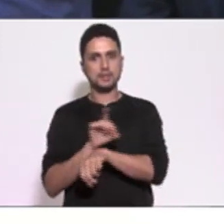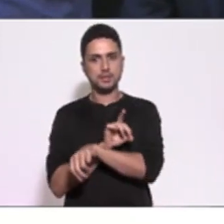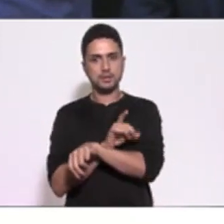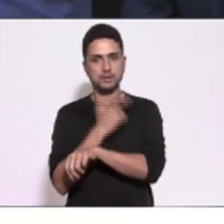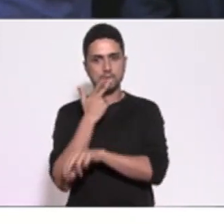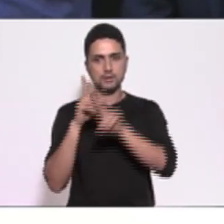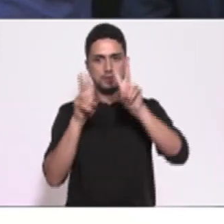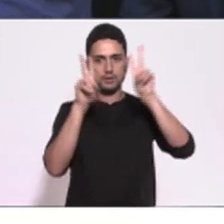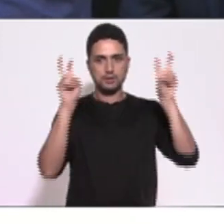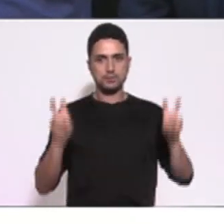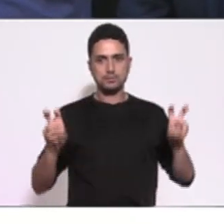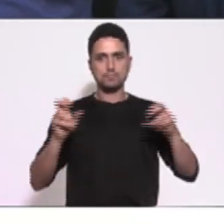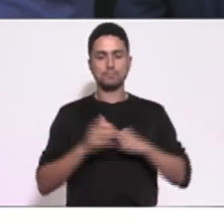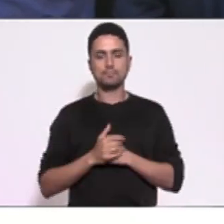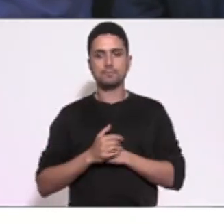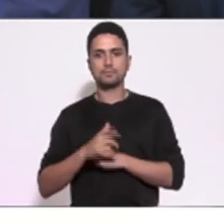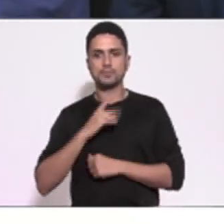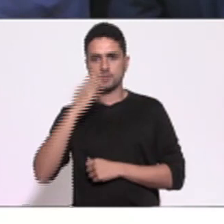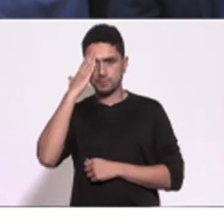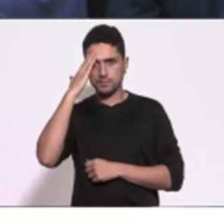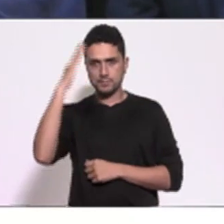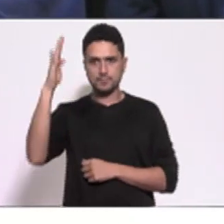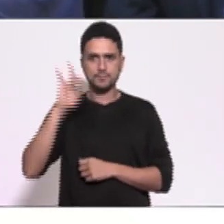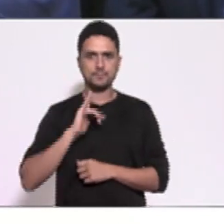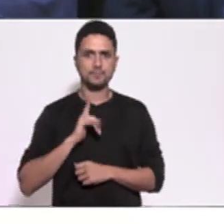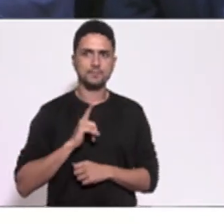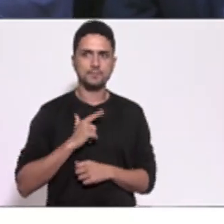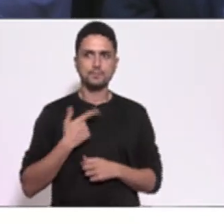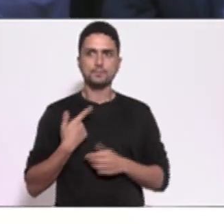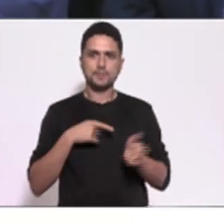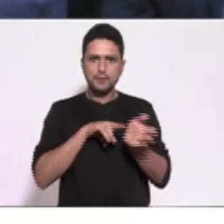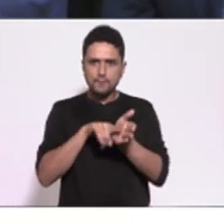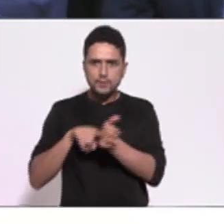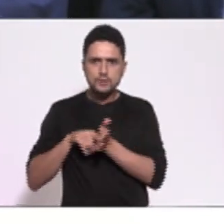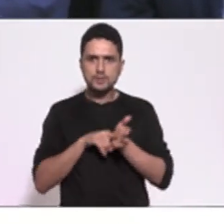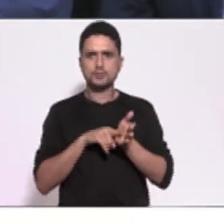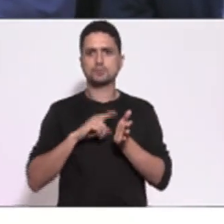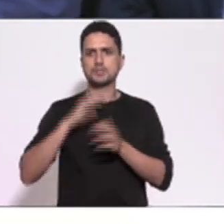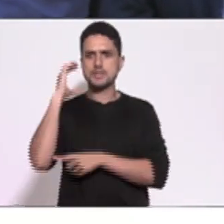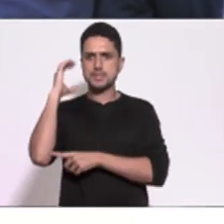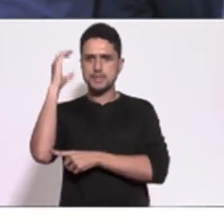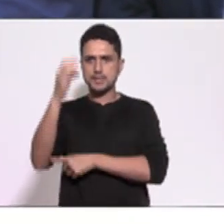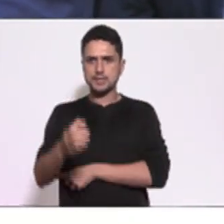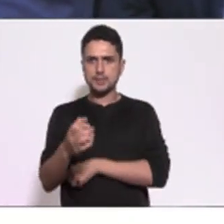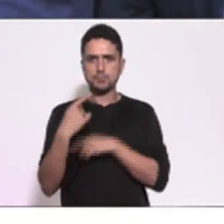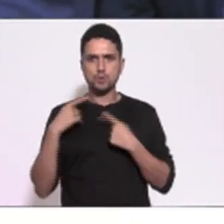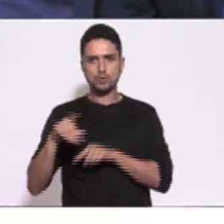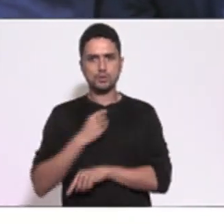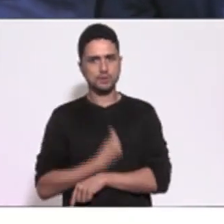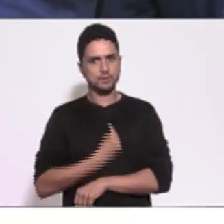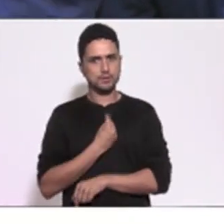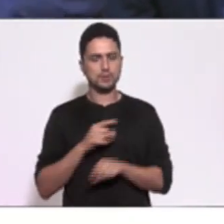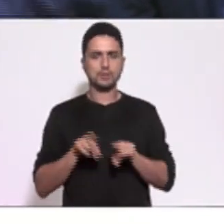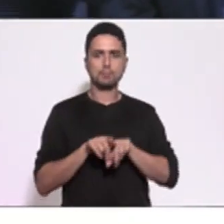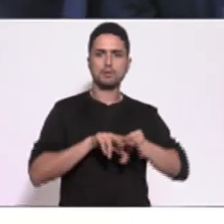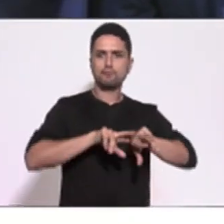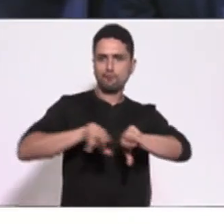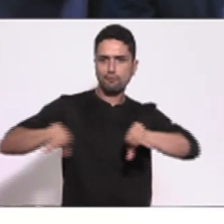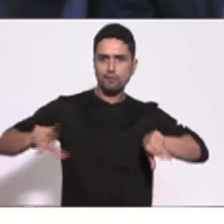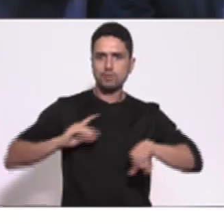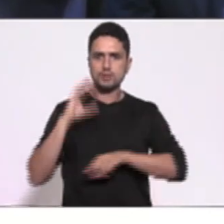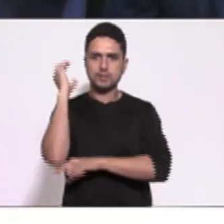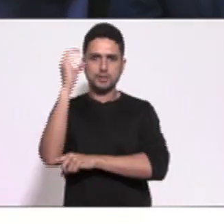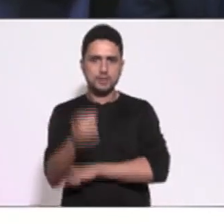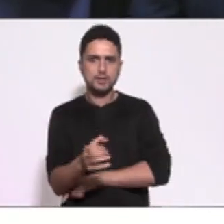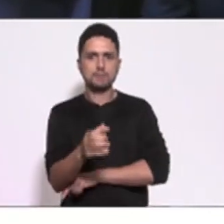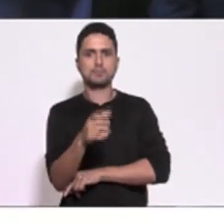sobre a prioridade de tramitação de procedimentos investigatórios relativos a crimes contra a vida e outros crimes com resultado de morte de criança